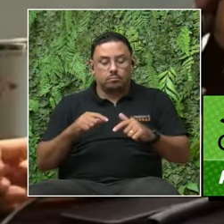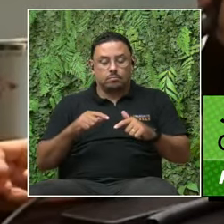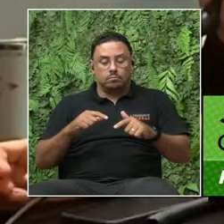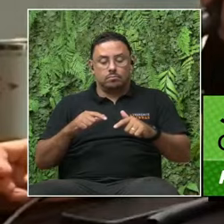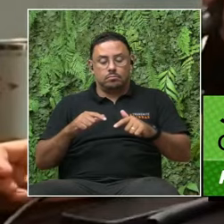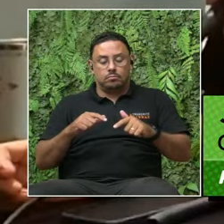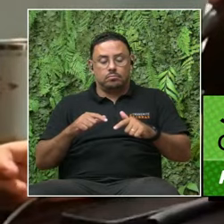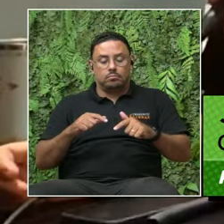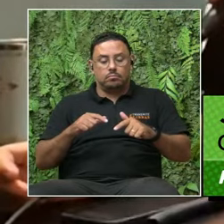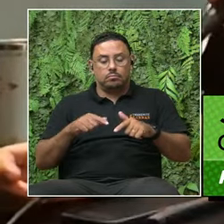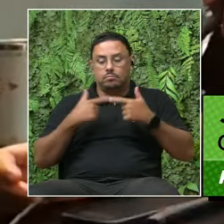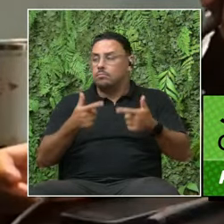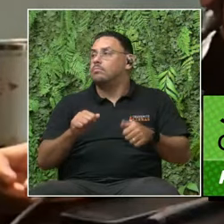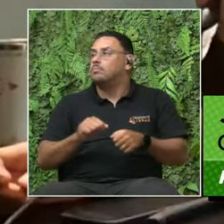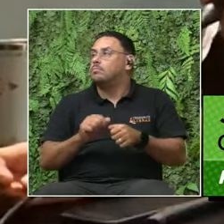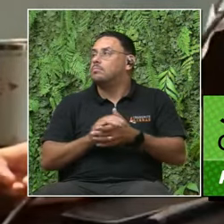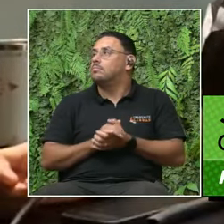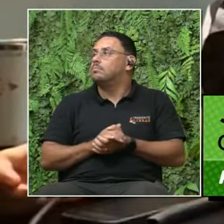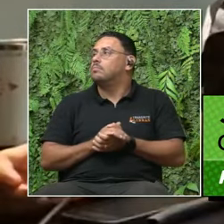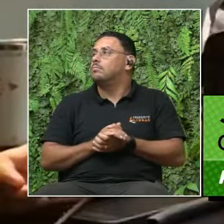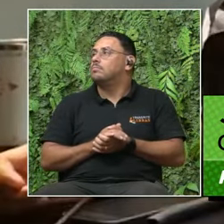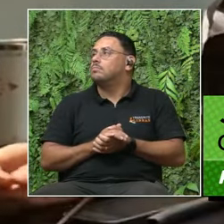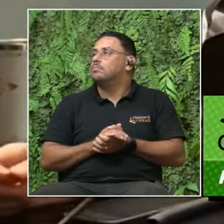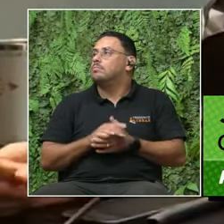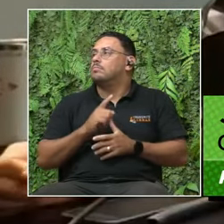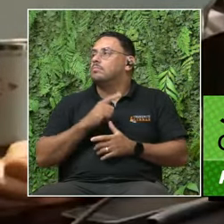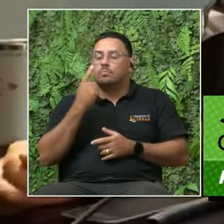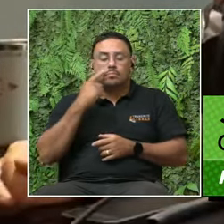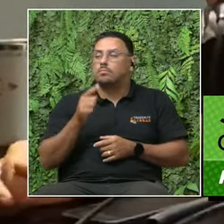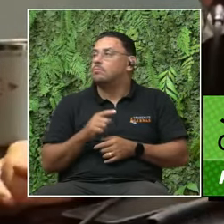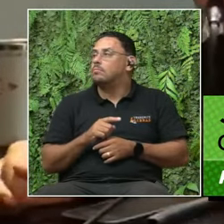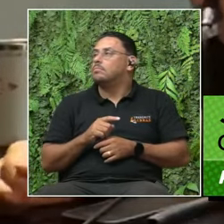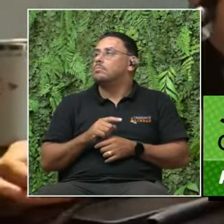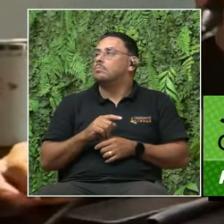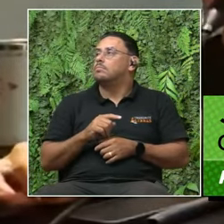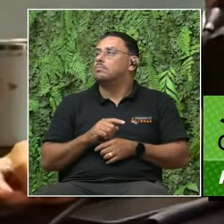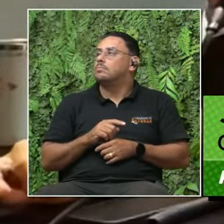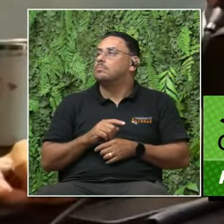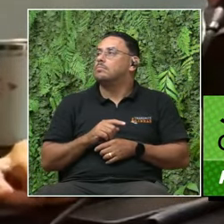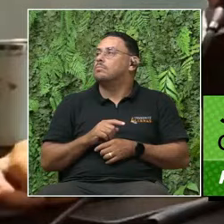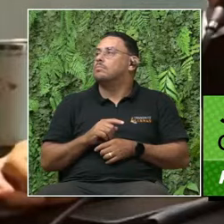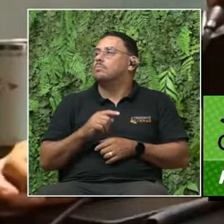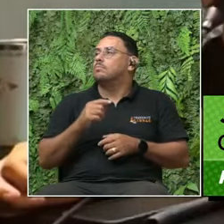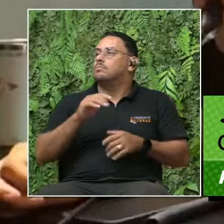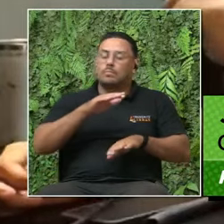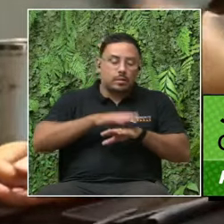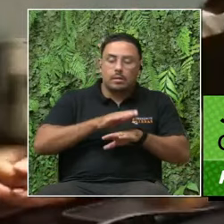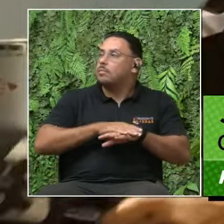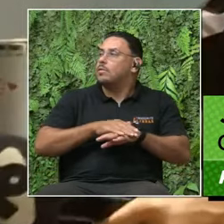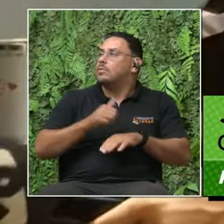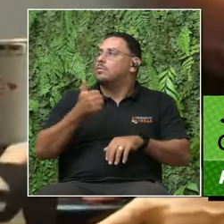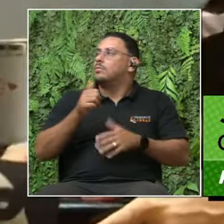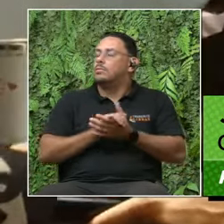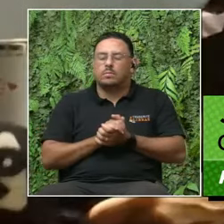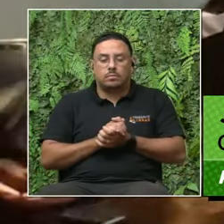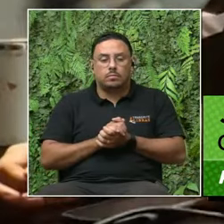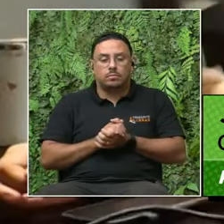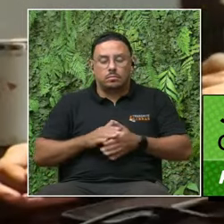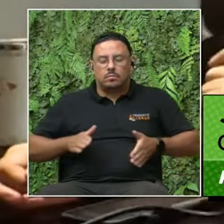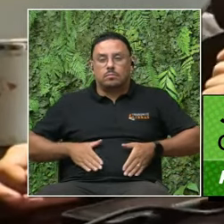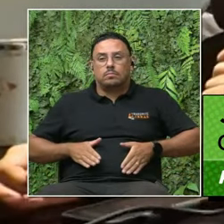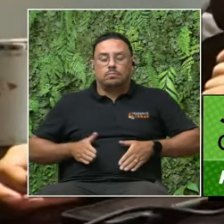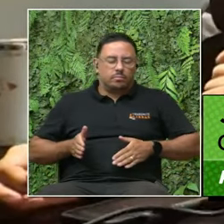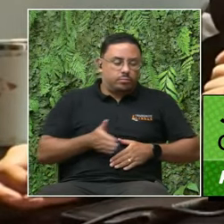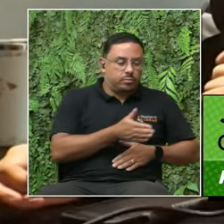um det impr mão cabeçada de costas a mão do Luccas Silva aqui foi o gol de barriga do